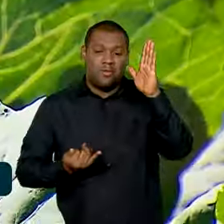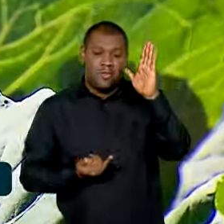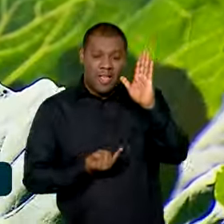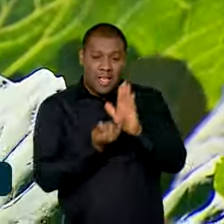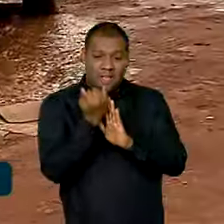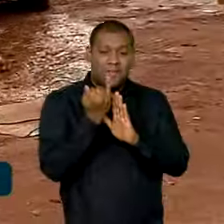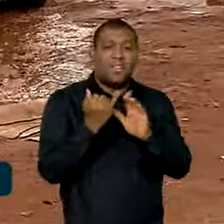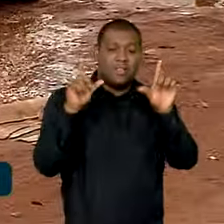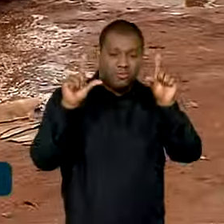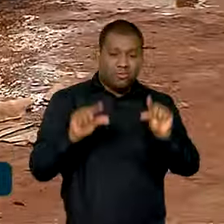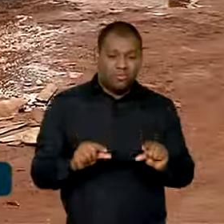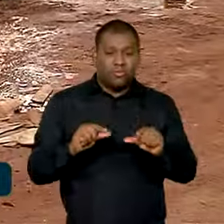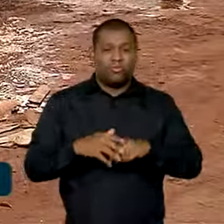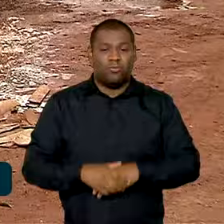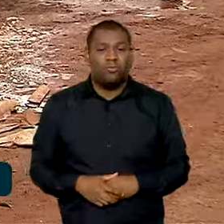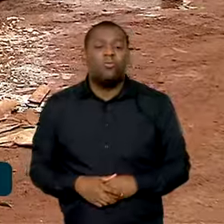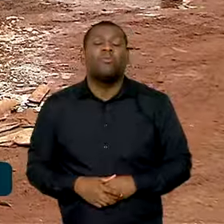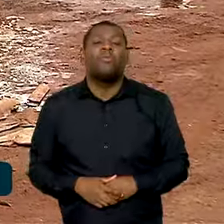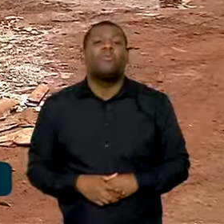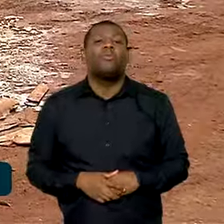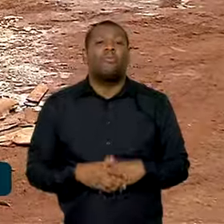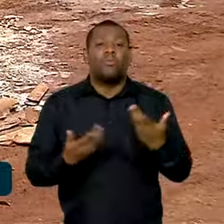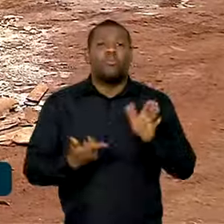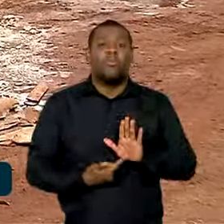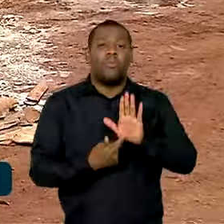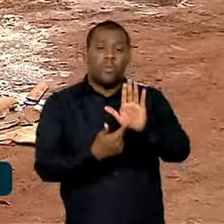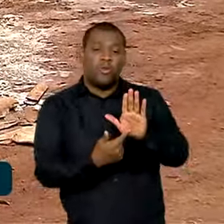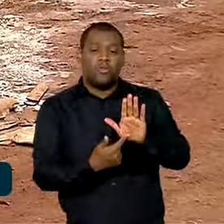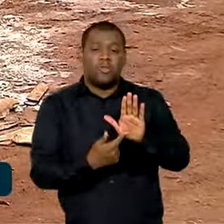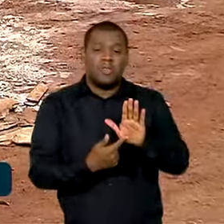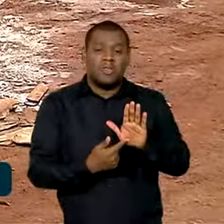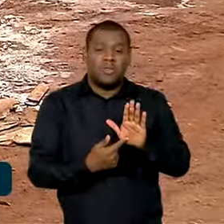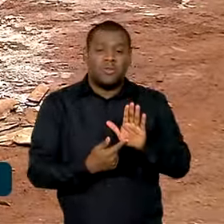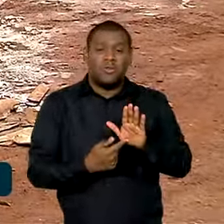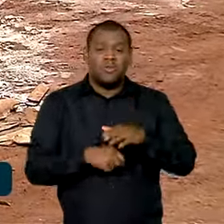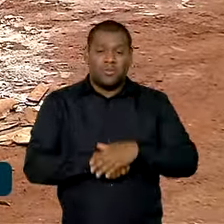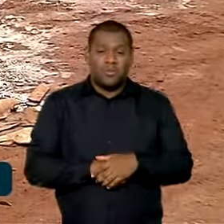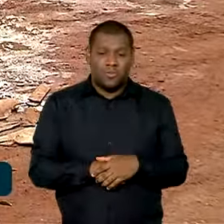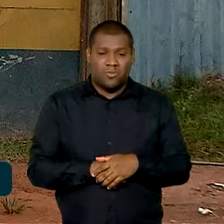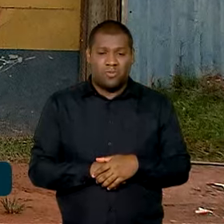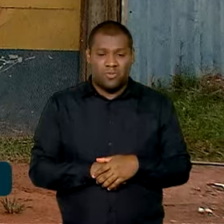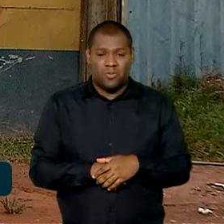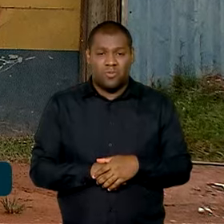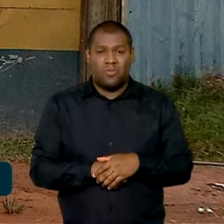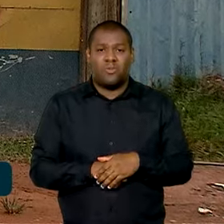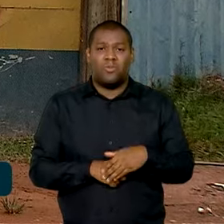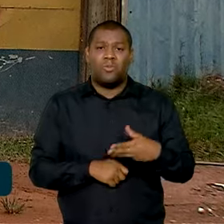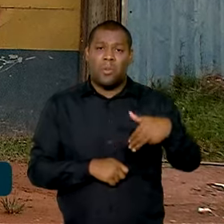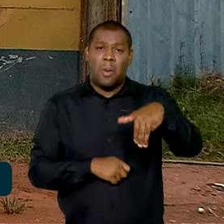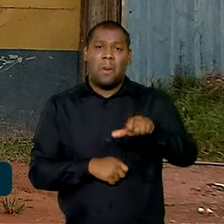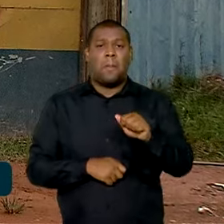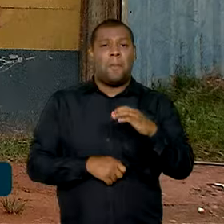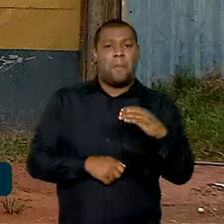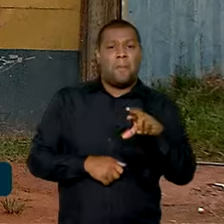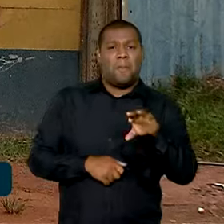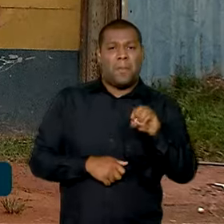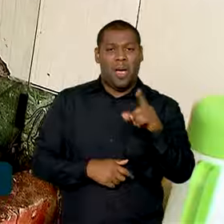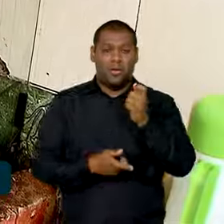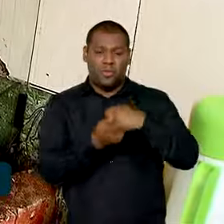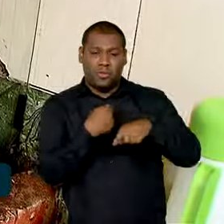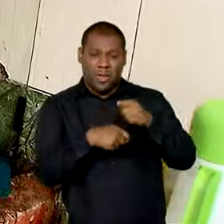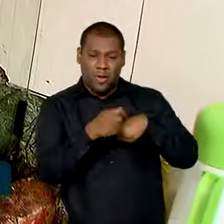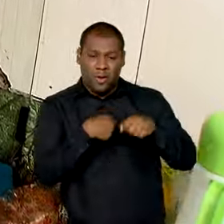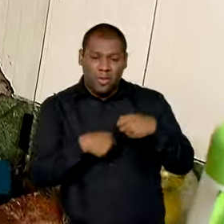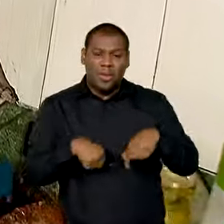para os consumidores. O estudo também traz a relação direta entre indicadores macroeconômicos e a prevalência